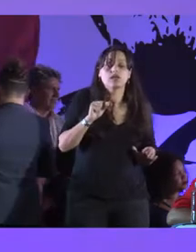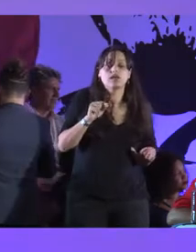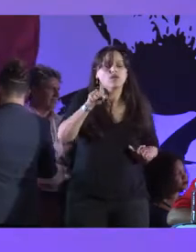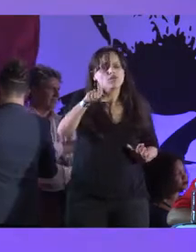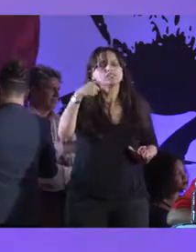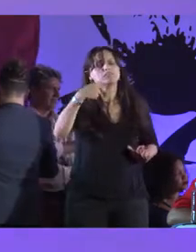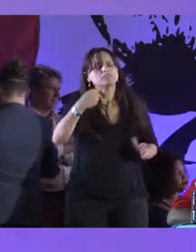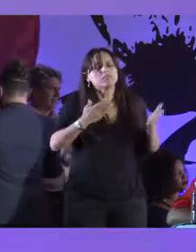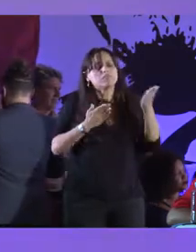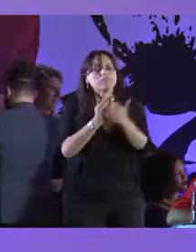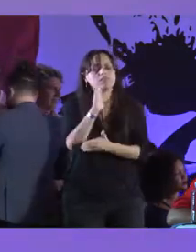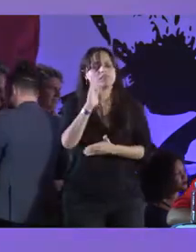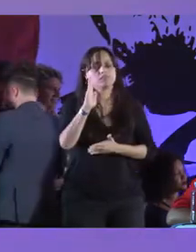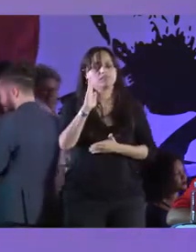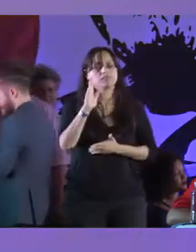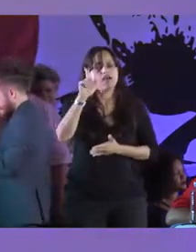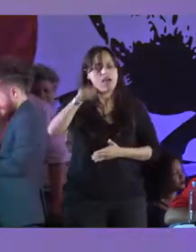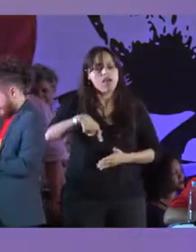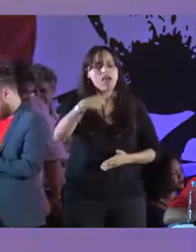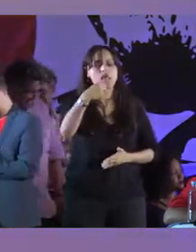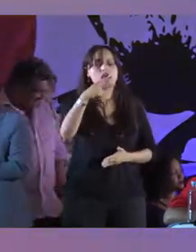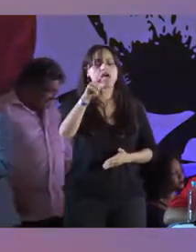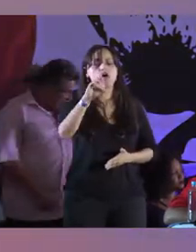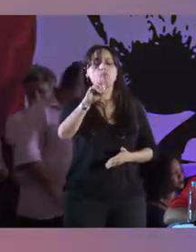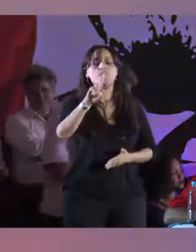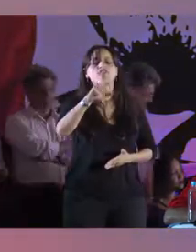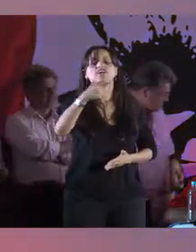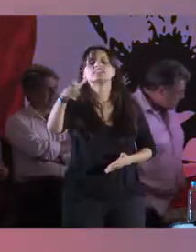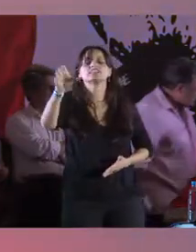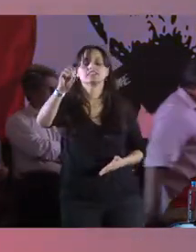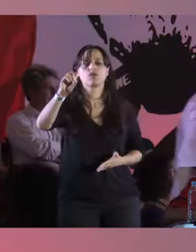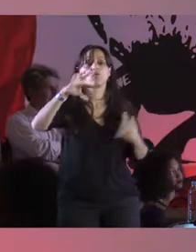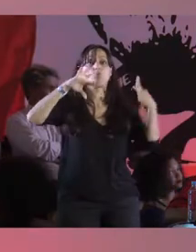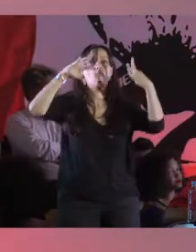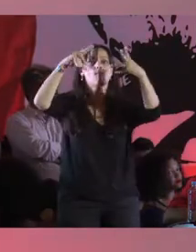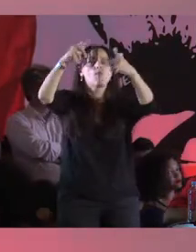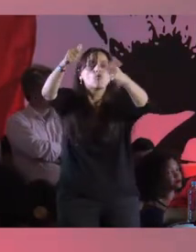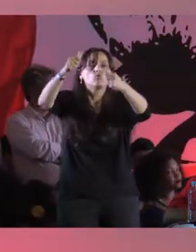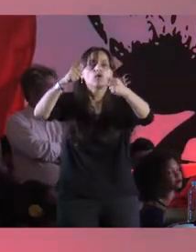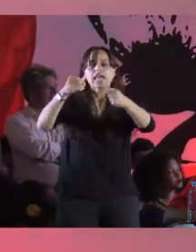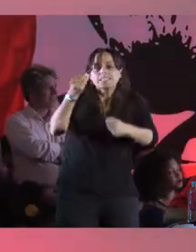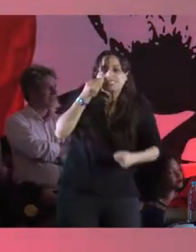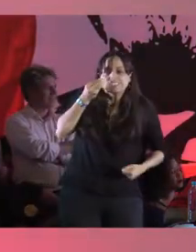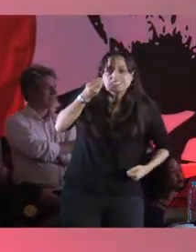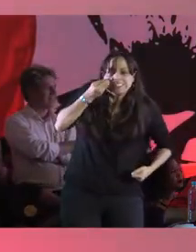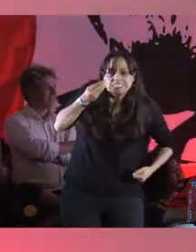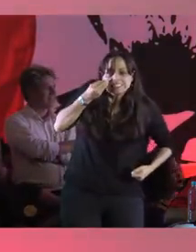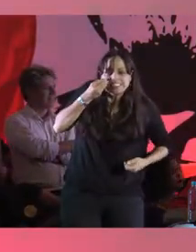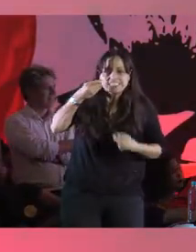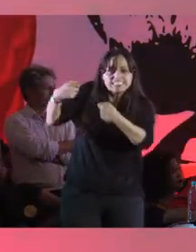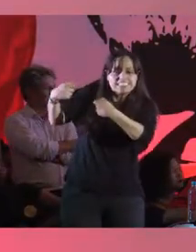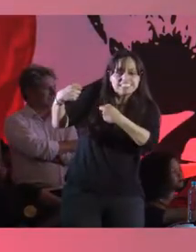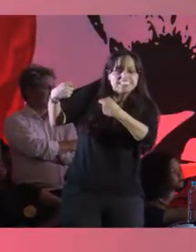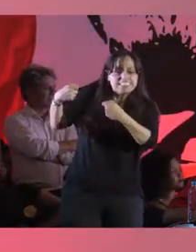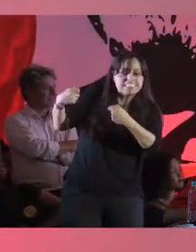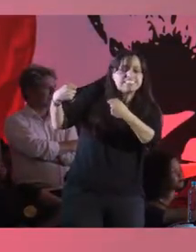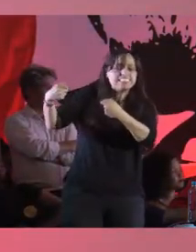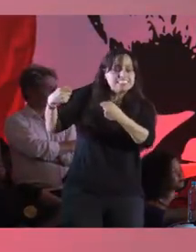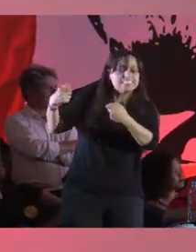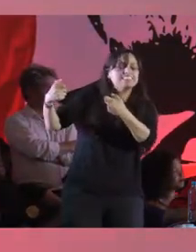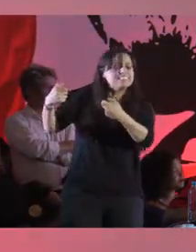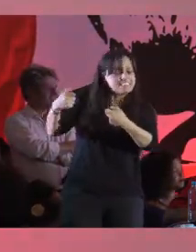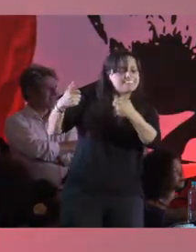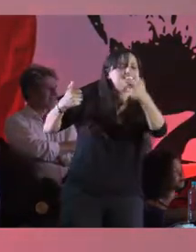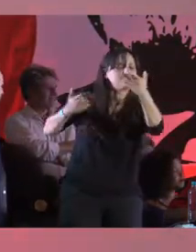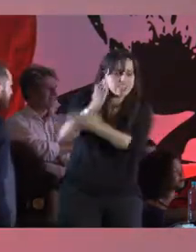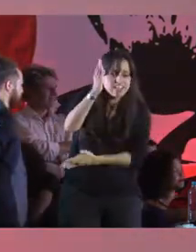estamos sendo testados diante do mundo, diante das leis divinas e das leis sabe, do